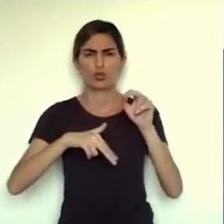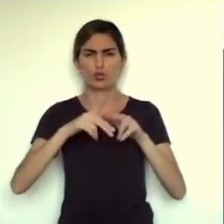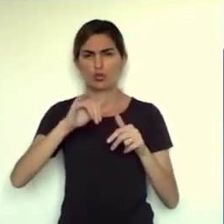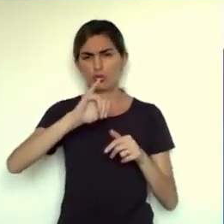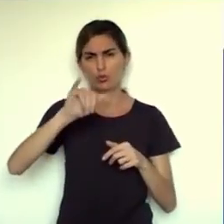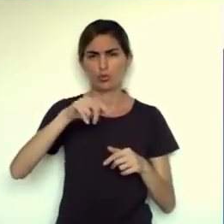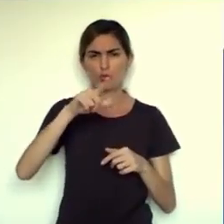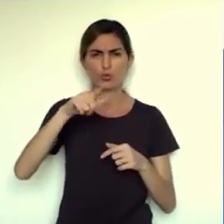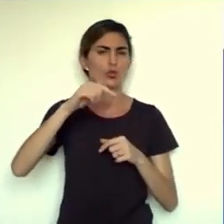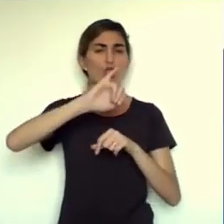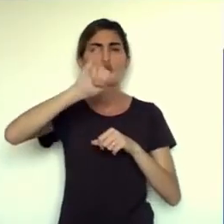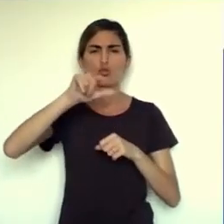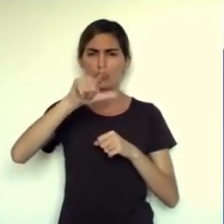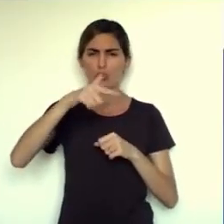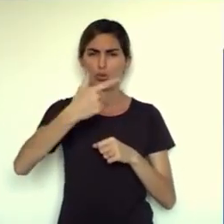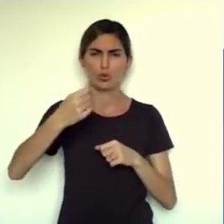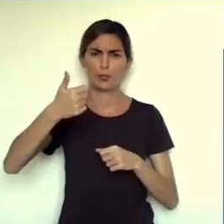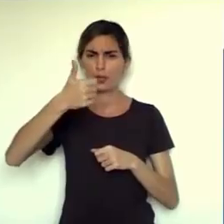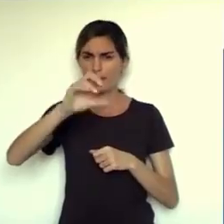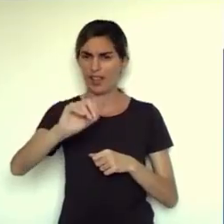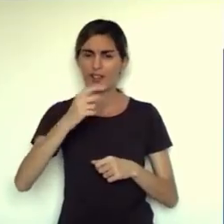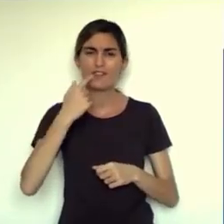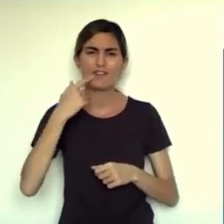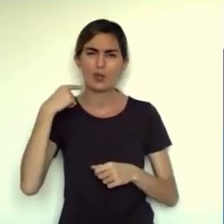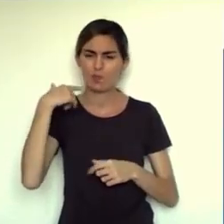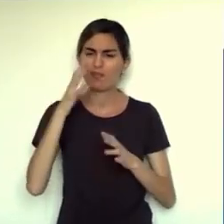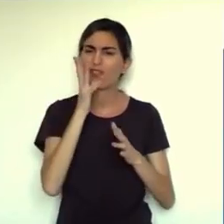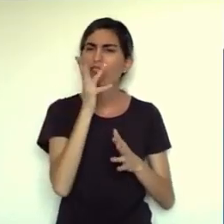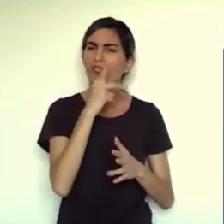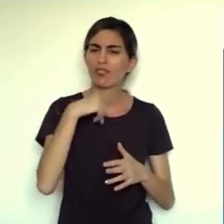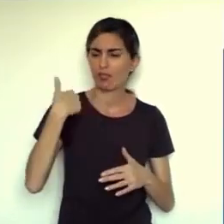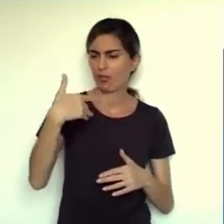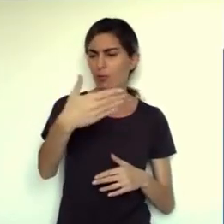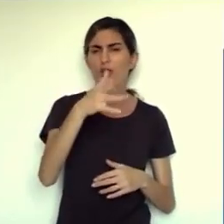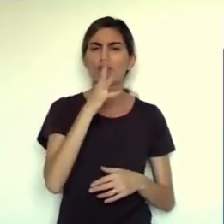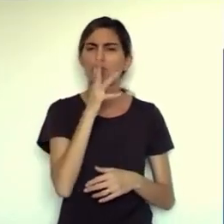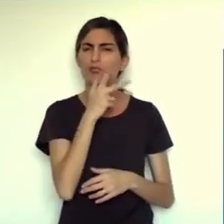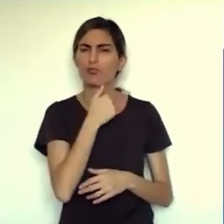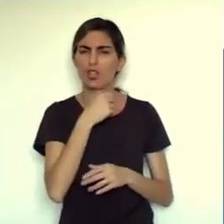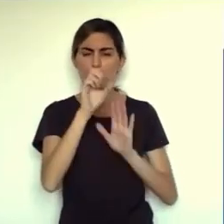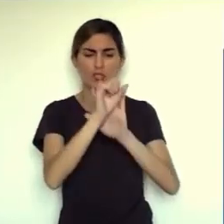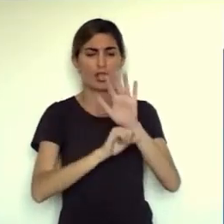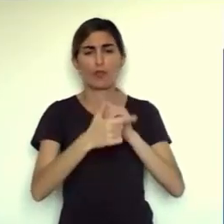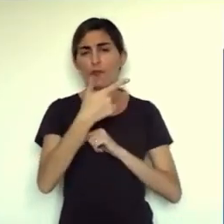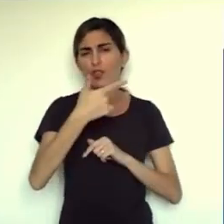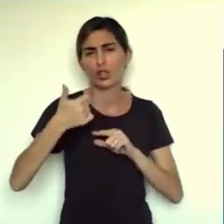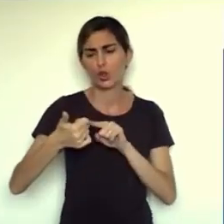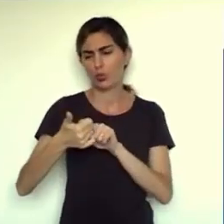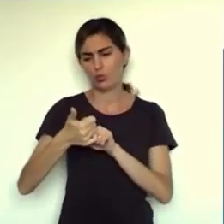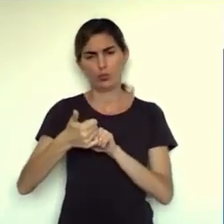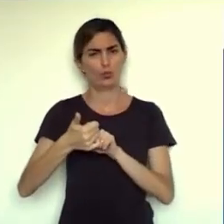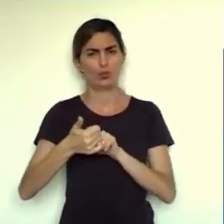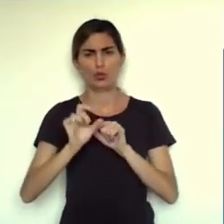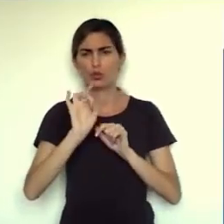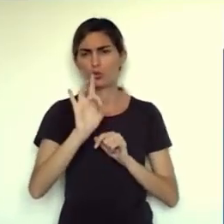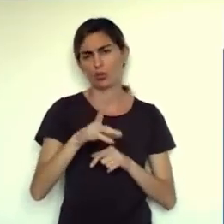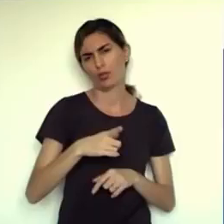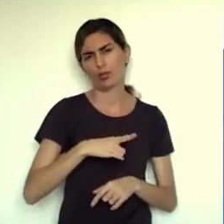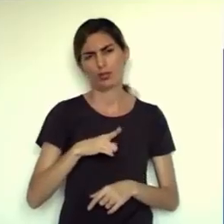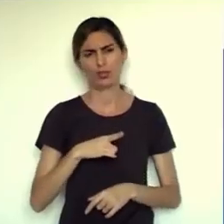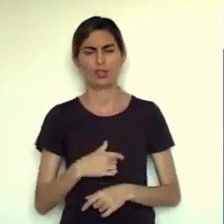julho de 2010, então a gente vê como é tardio esse processo, né? Apenas no século XXI é